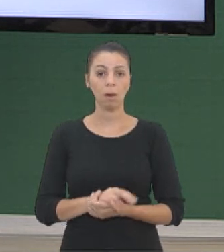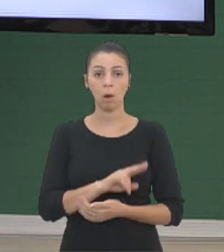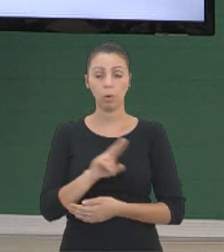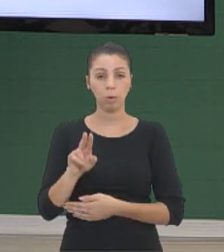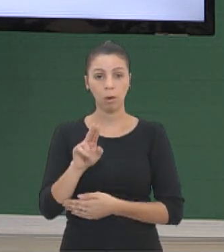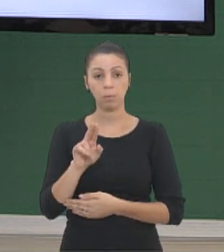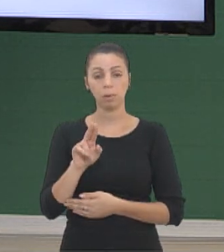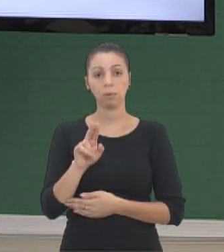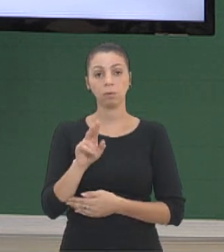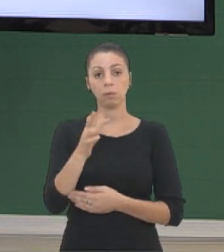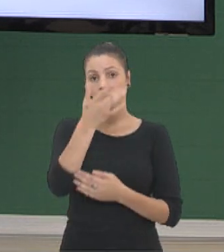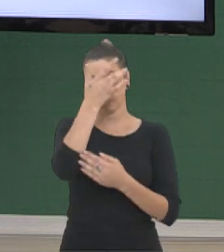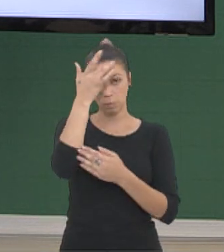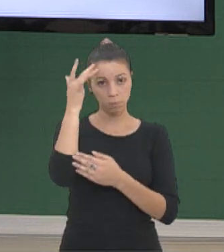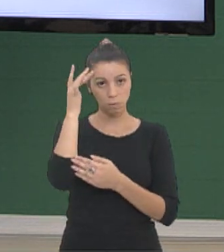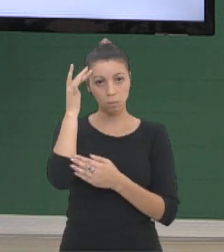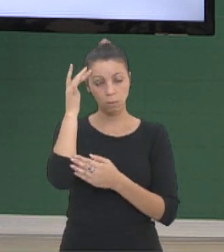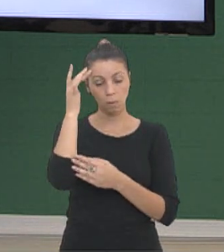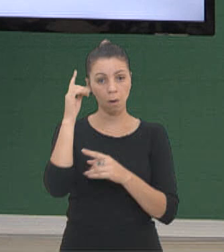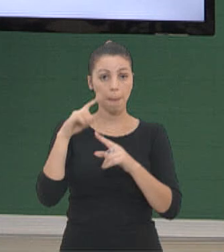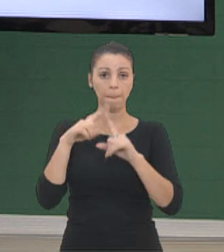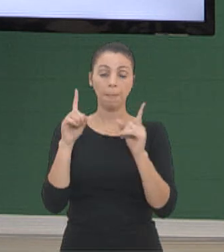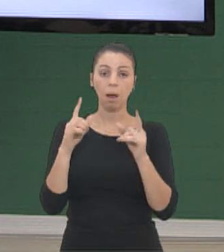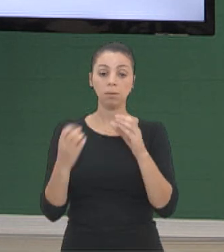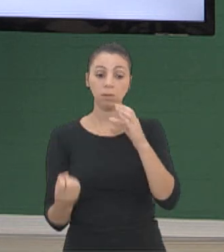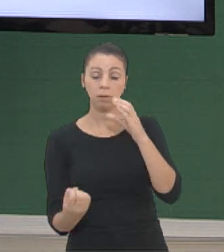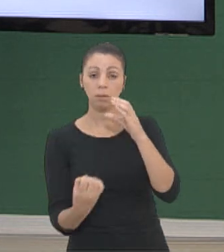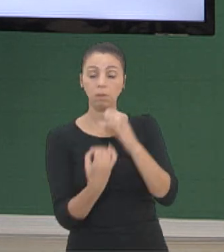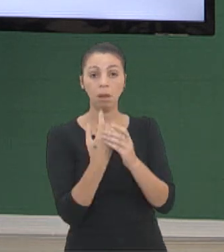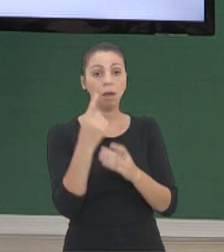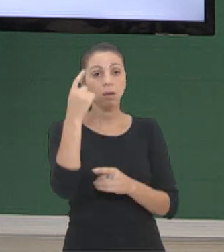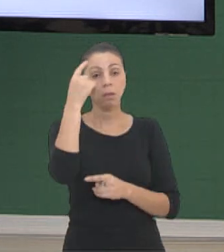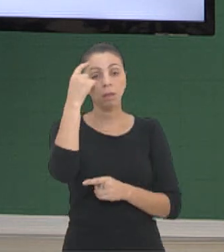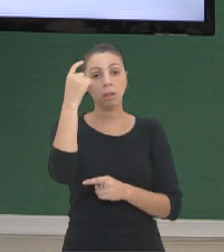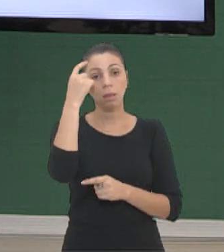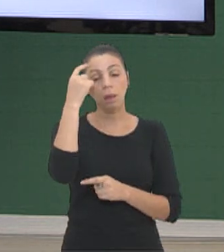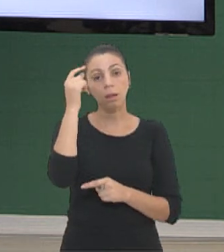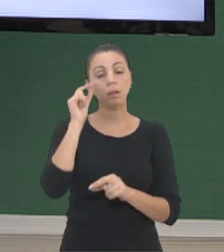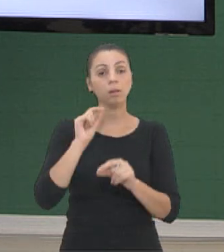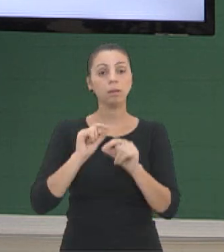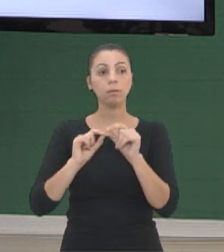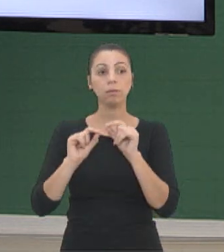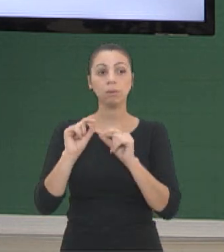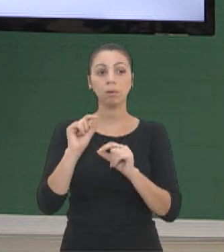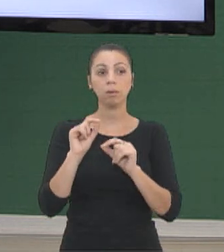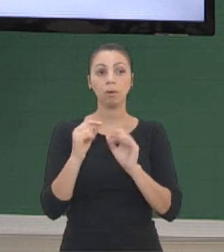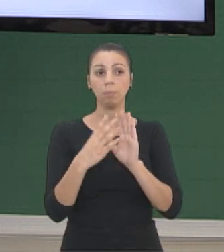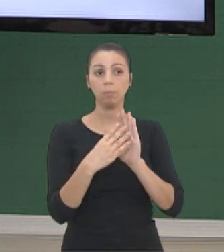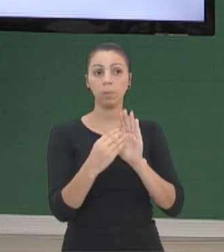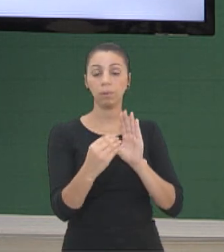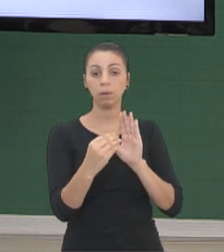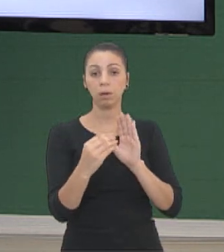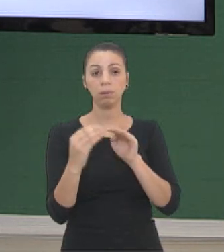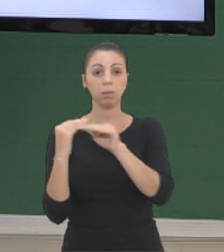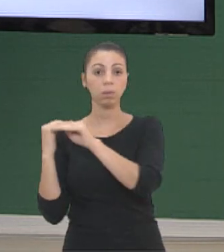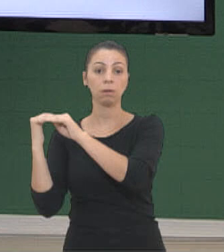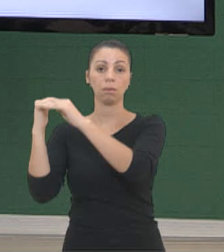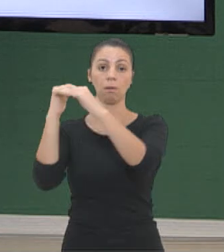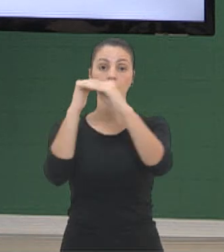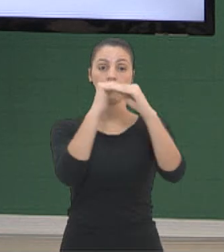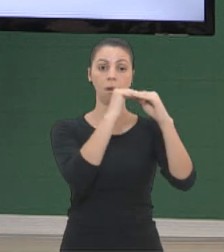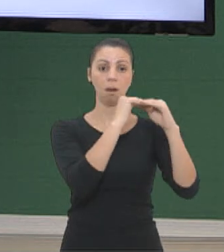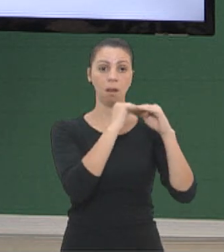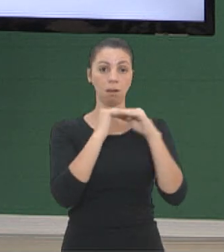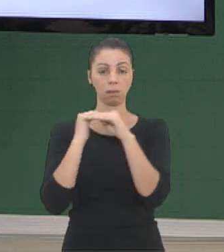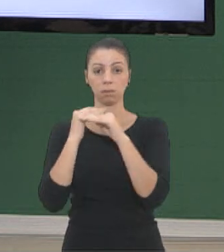foi essa pessoa que criou esse mecanismo. Ele deu a ideia de que houvesse um mecanismo que igualasse as pessoas na morte, que a morte fosse igual